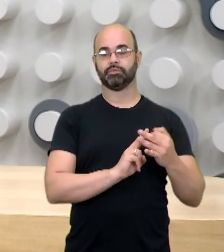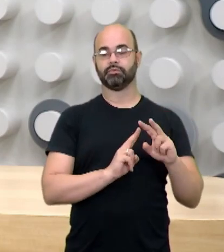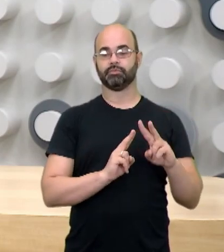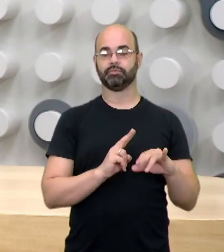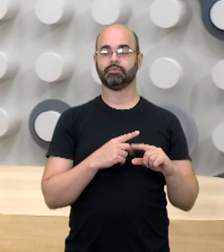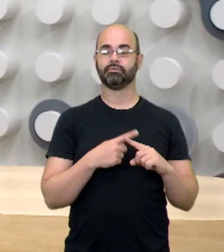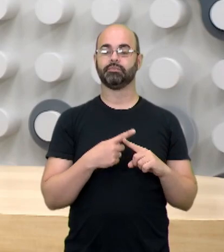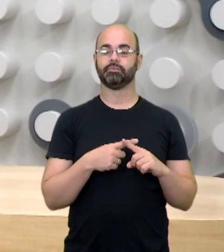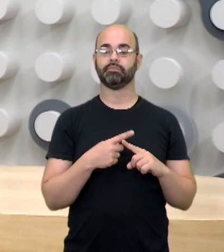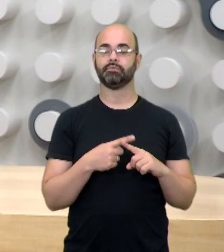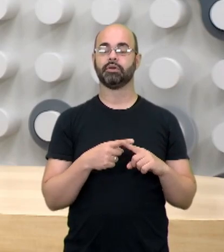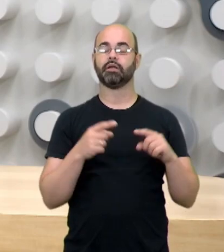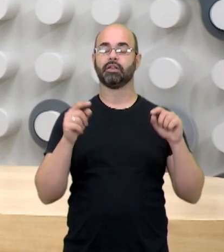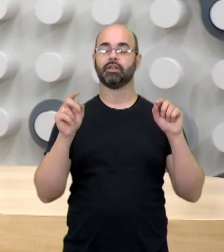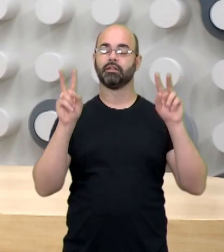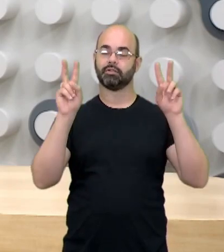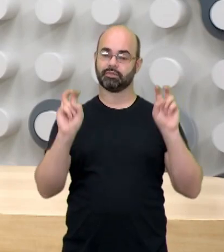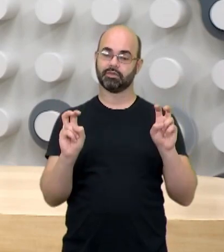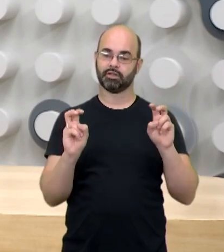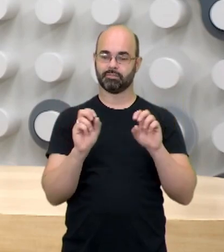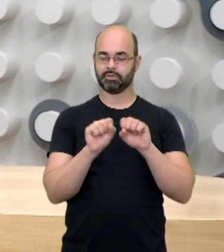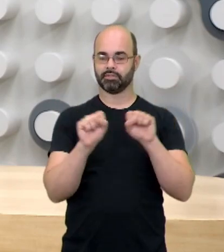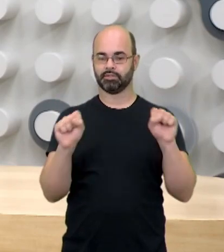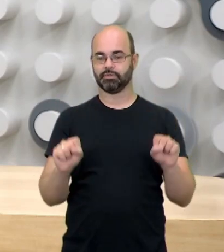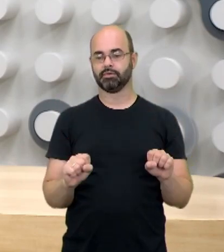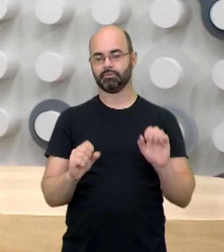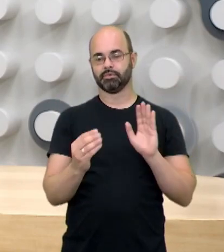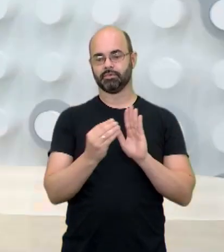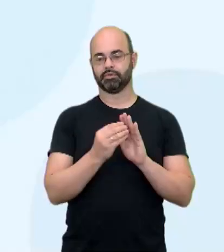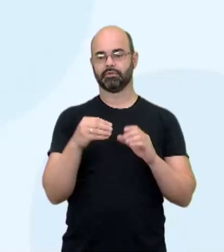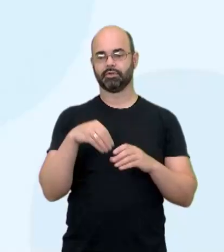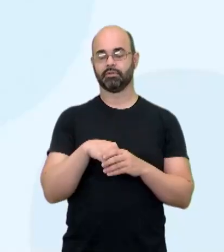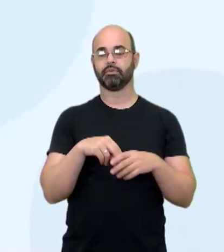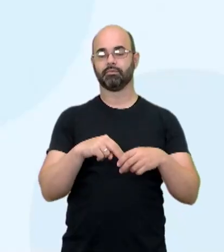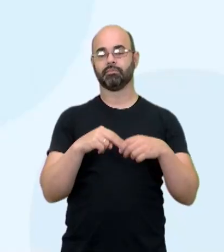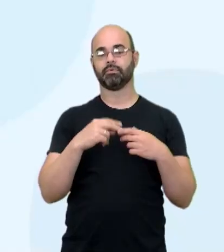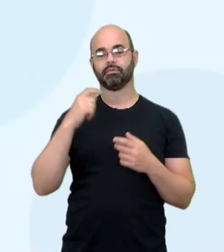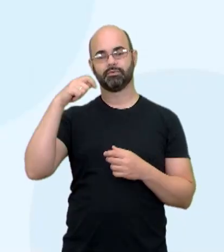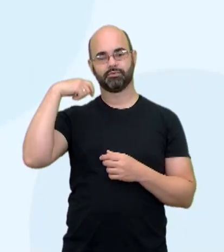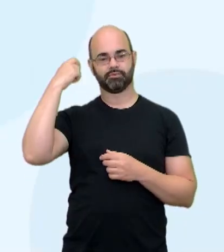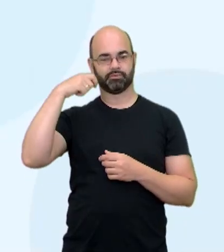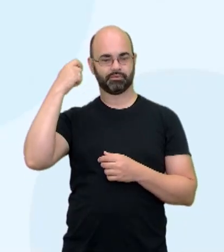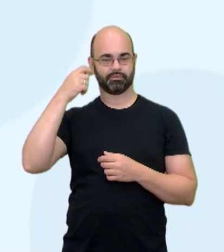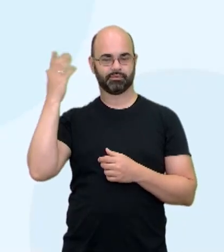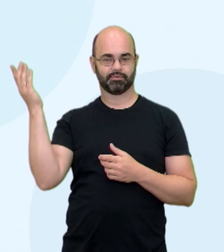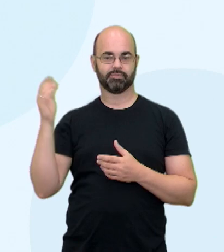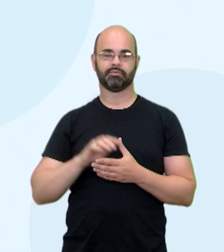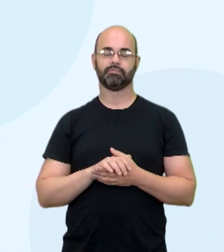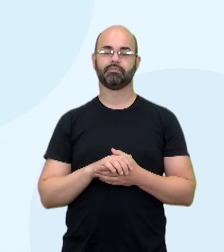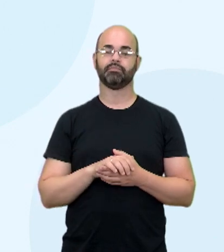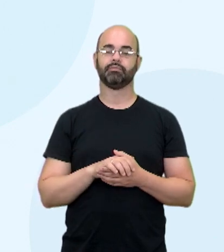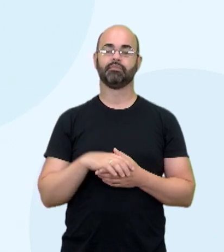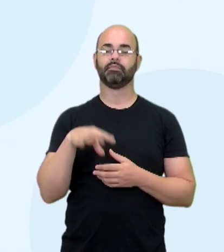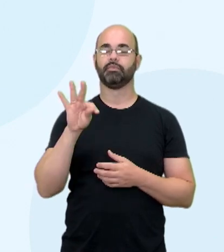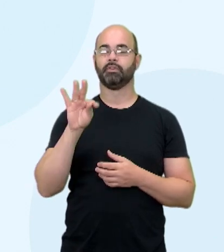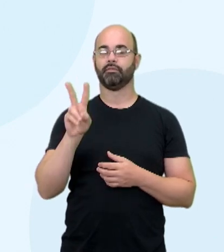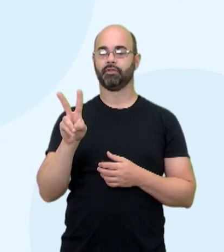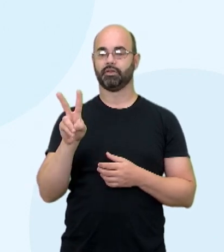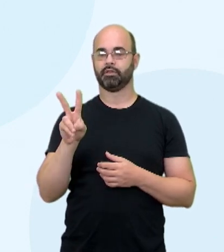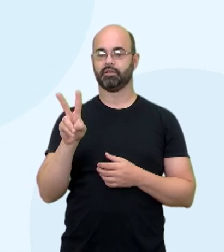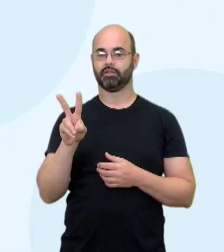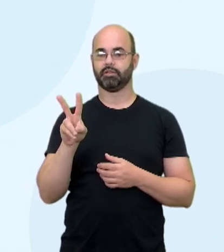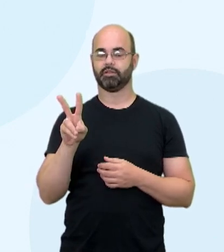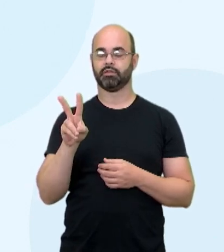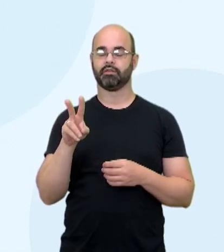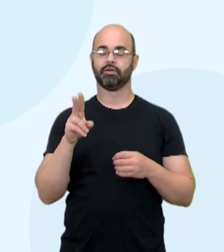nessa sistematização. E para isso eu trouxe um vídeo, né, que é um vídeo aí da TV Unicamp, né, do ano de